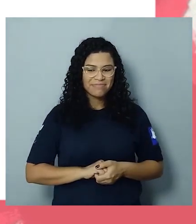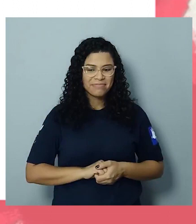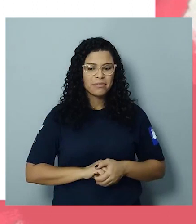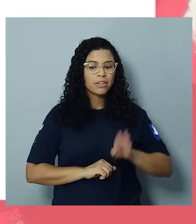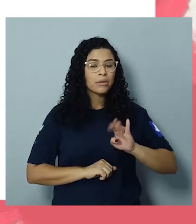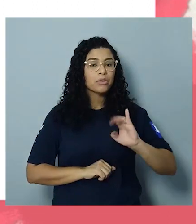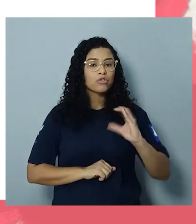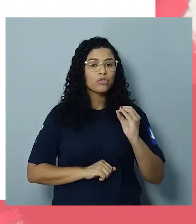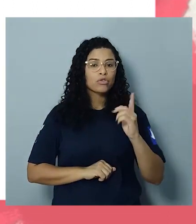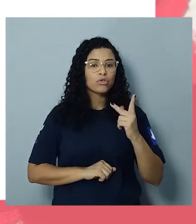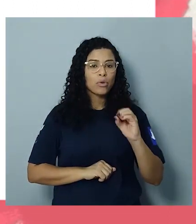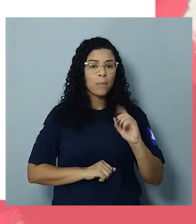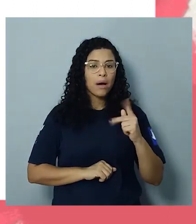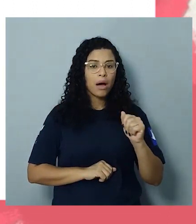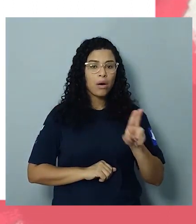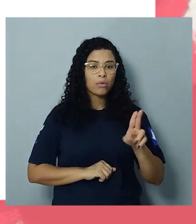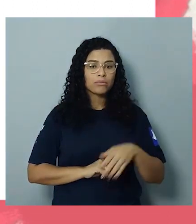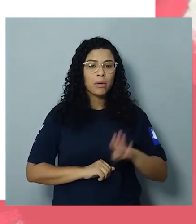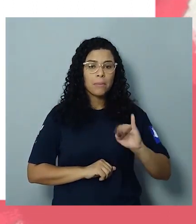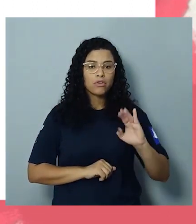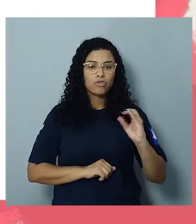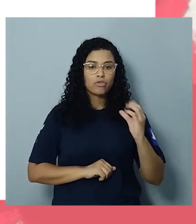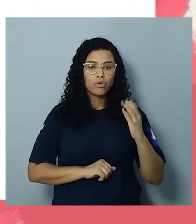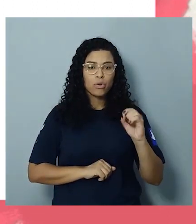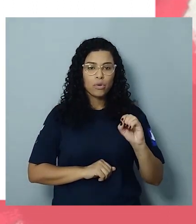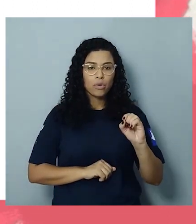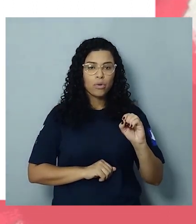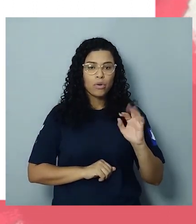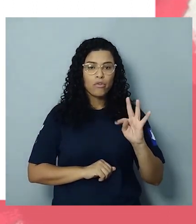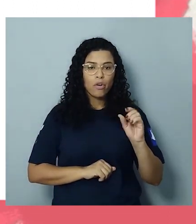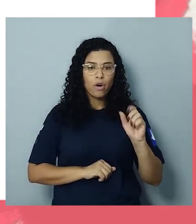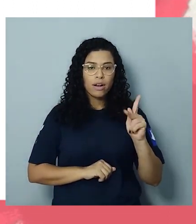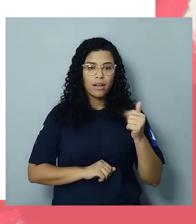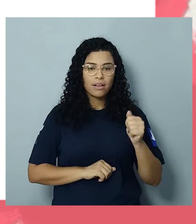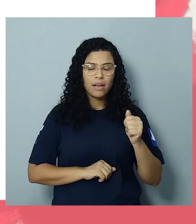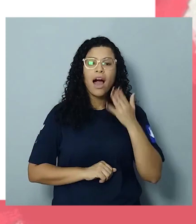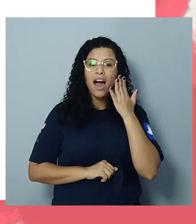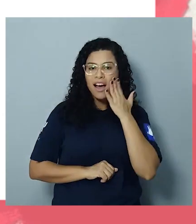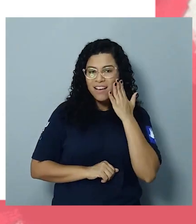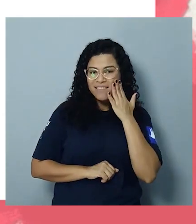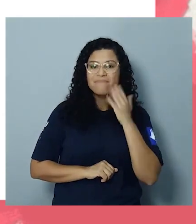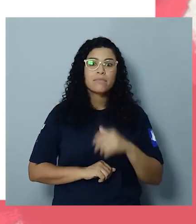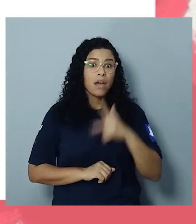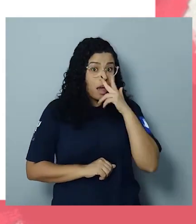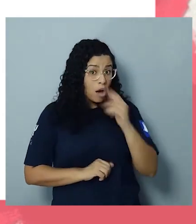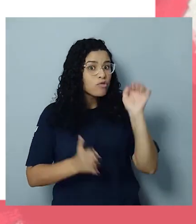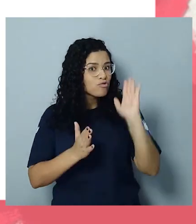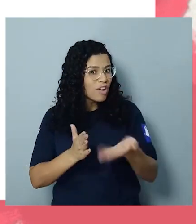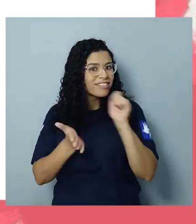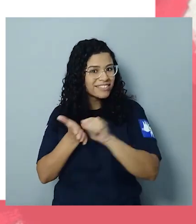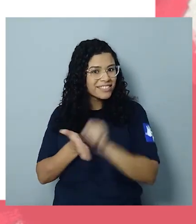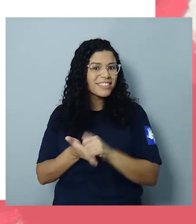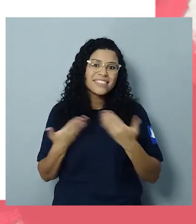bicho-pau bicho-folha Ops acho que eu já escrevi bicho-folha